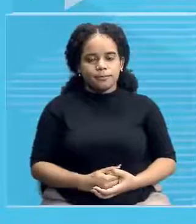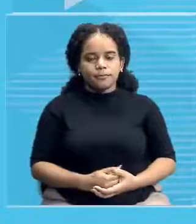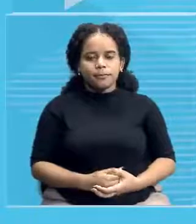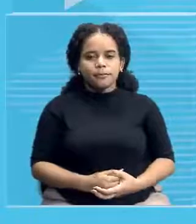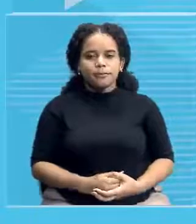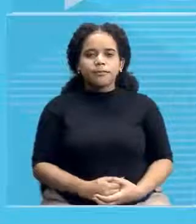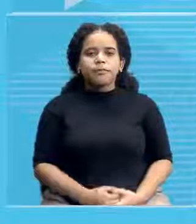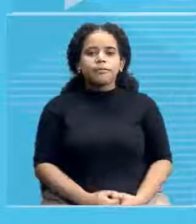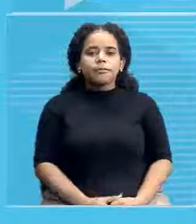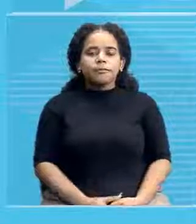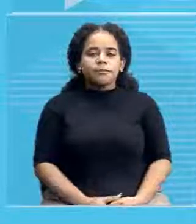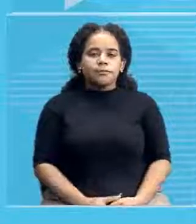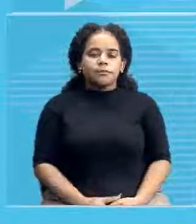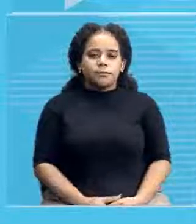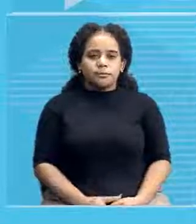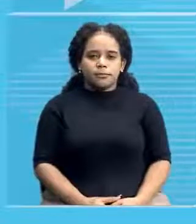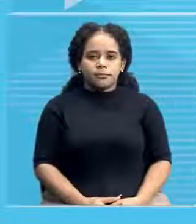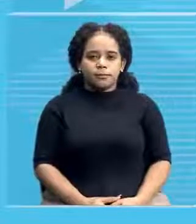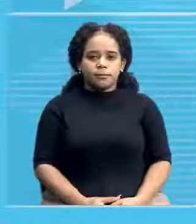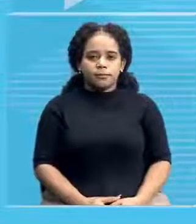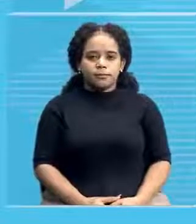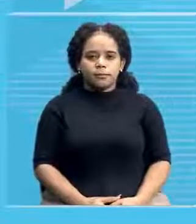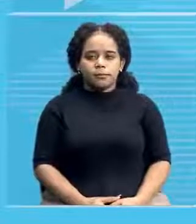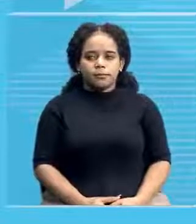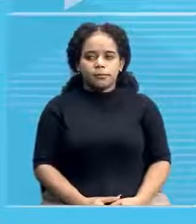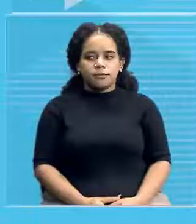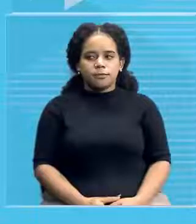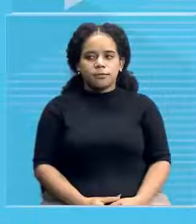os comportamentos